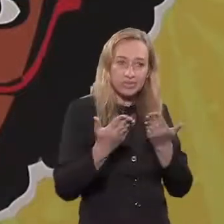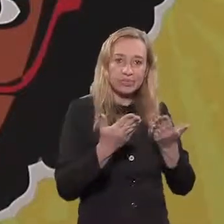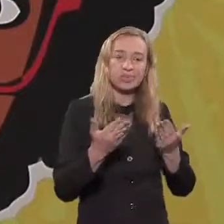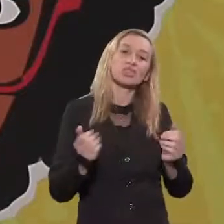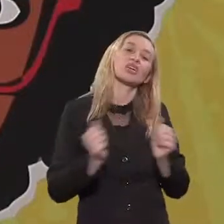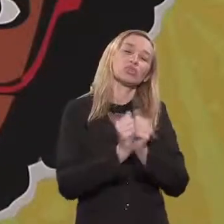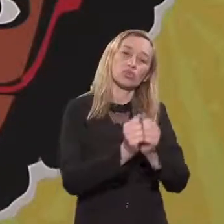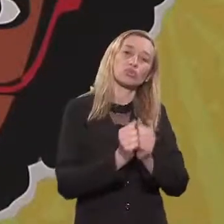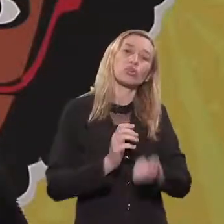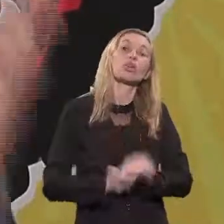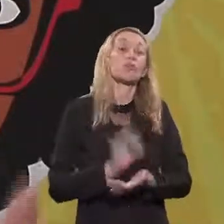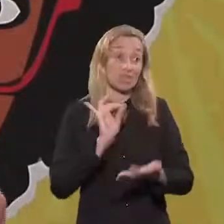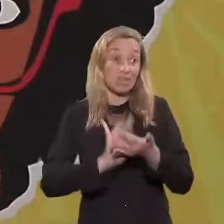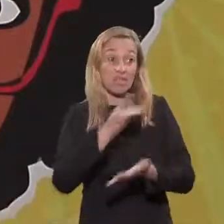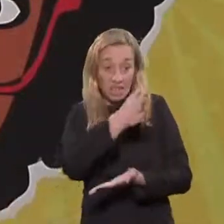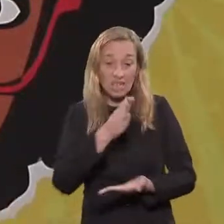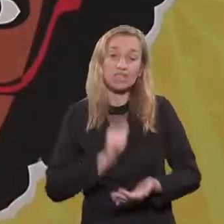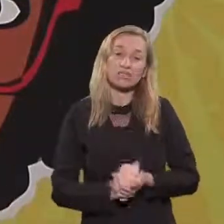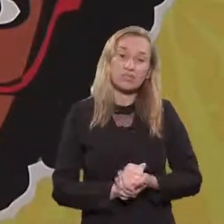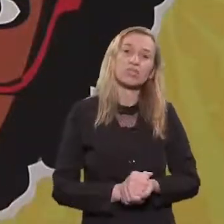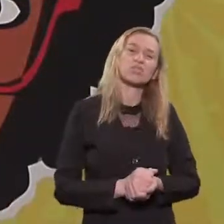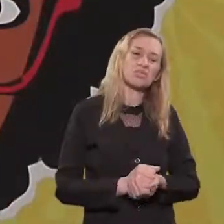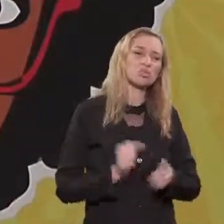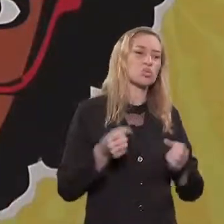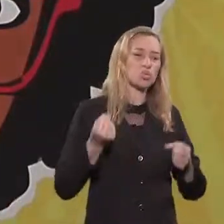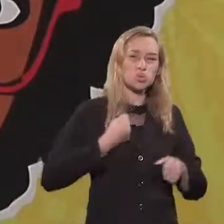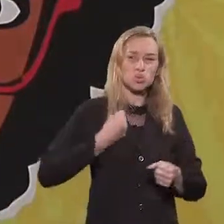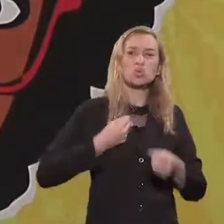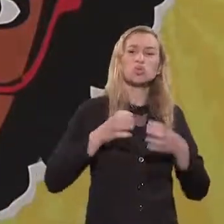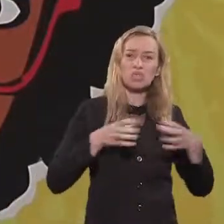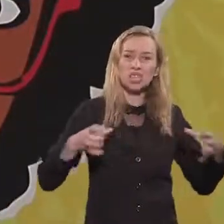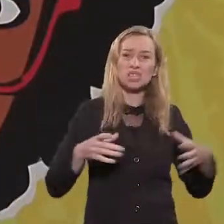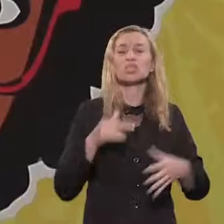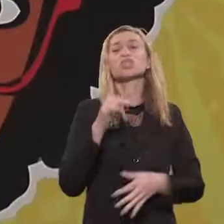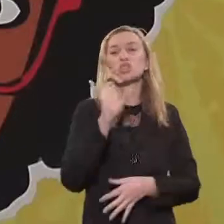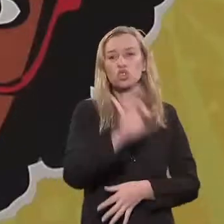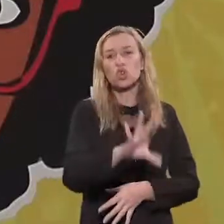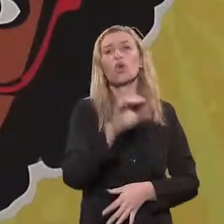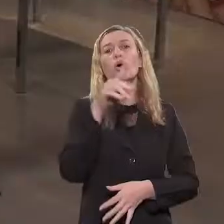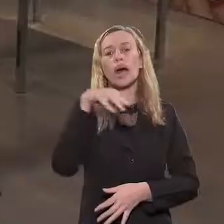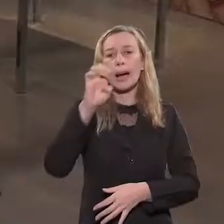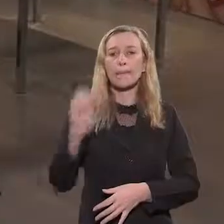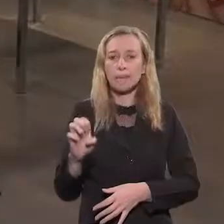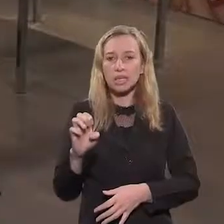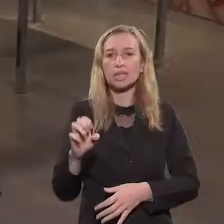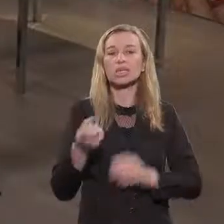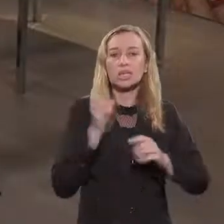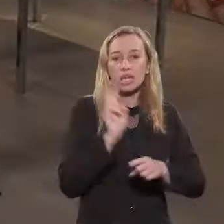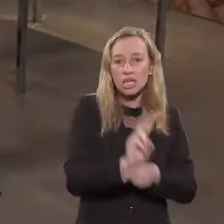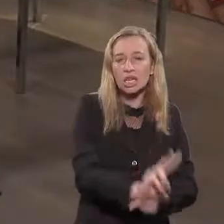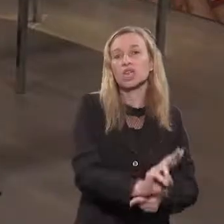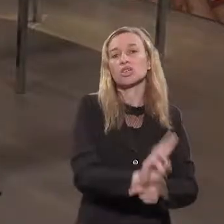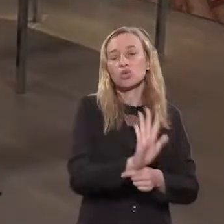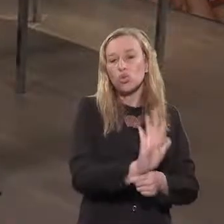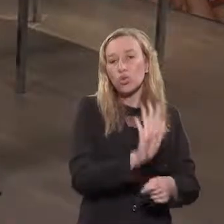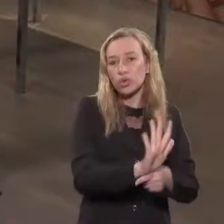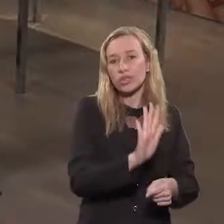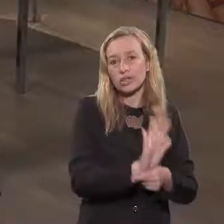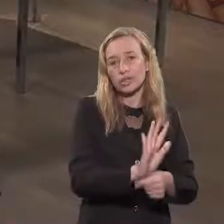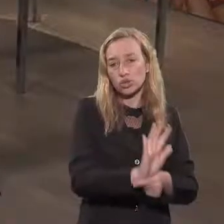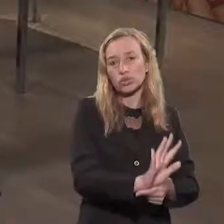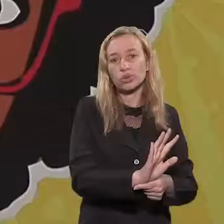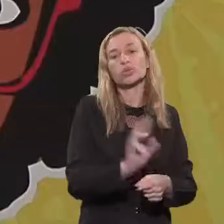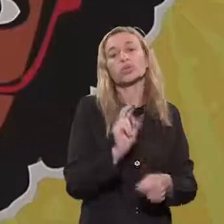aqui, os pais participam muito, mas de fato você tem razão. Em sua maioria, são as mães de fato, os pais abandonam, né?